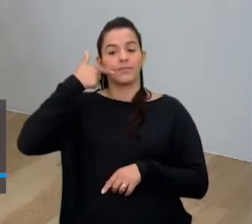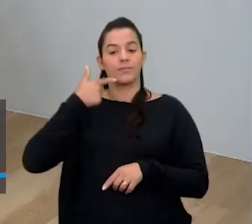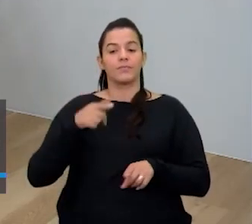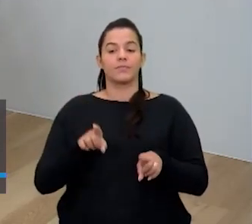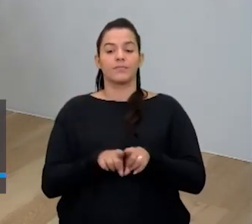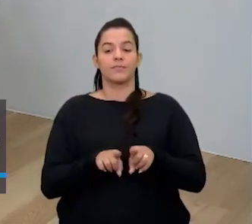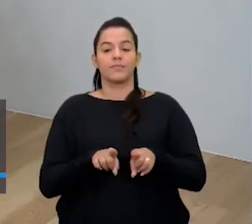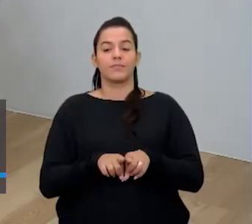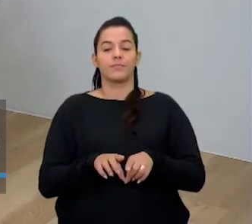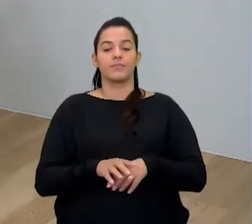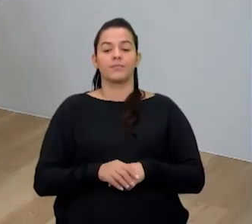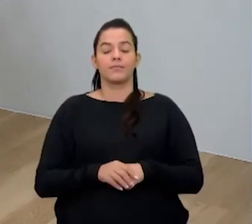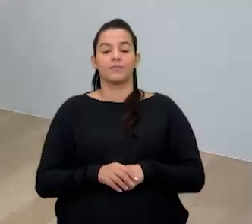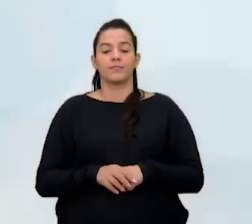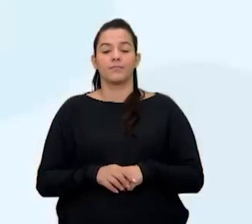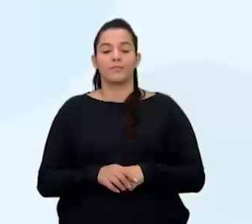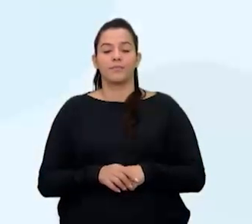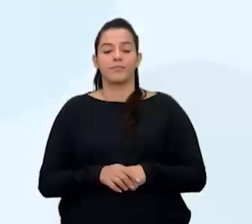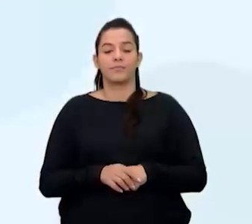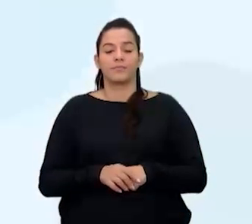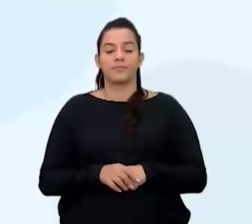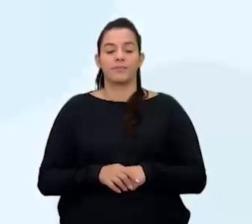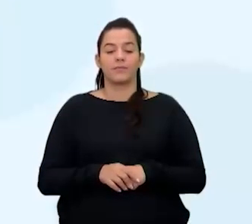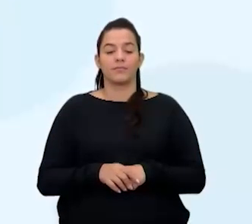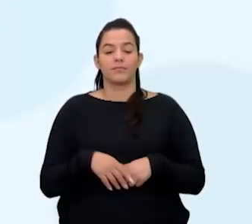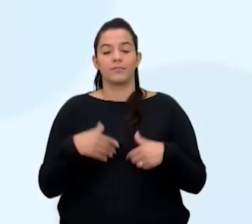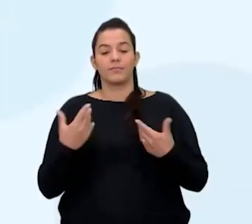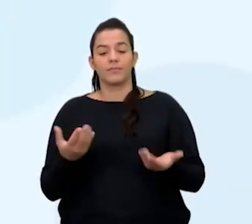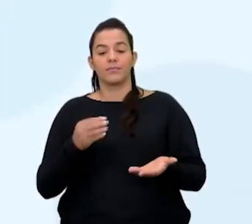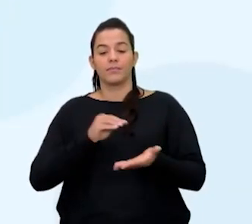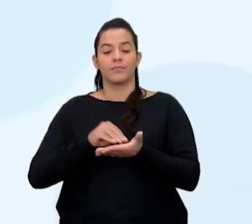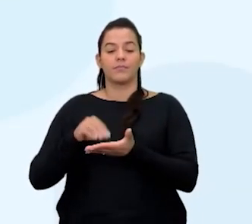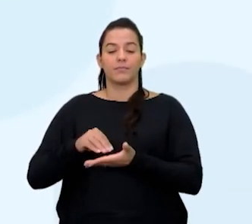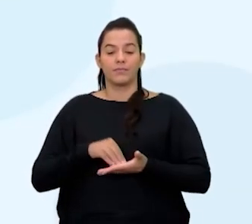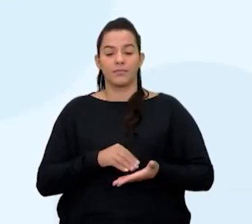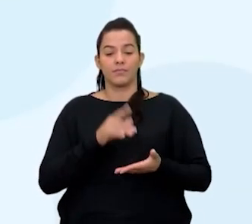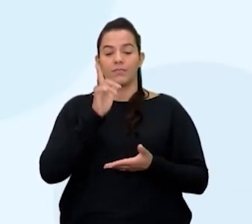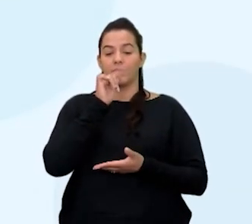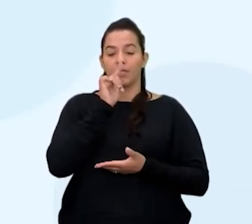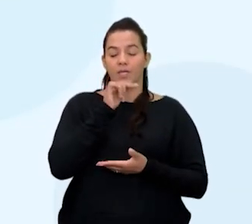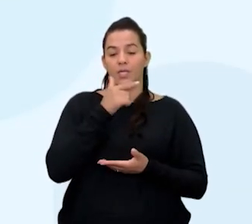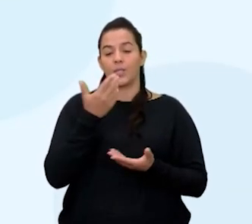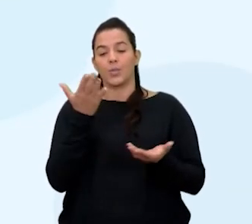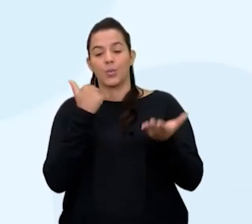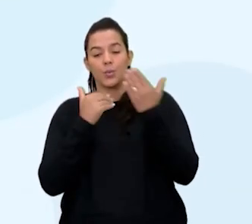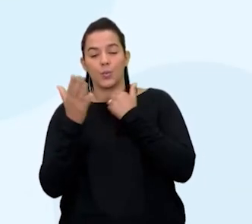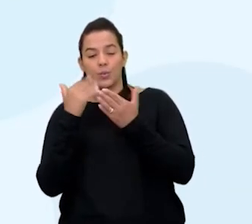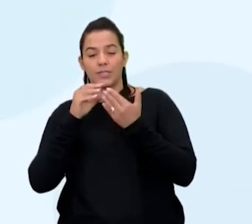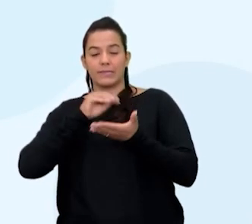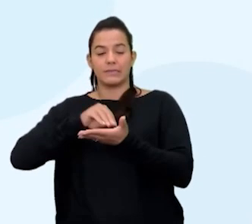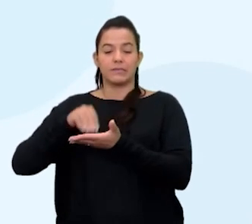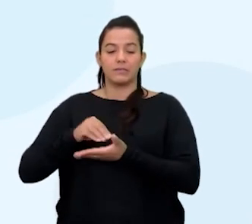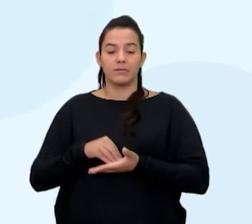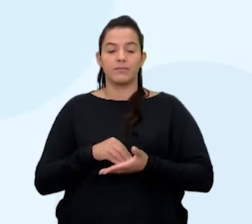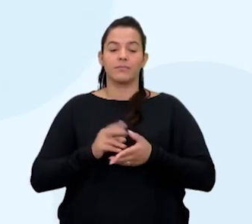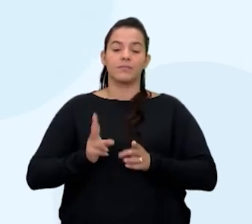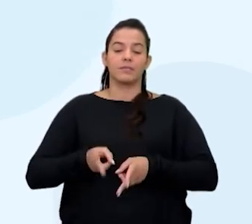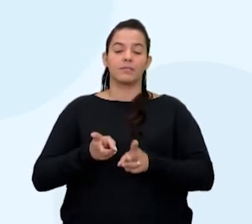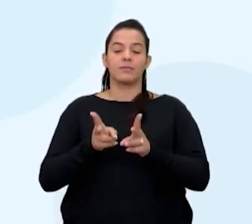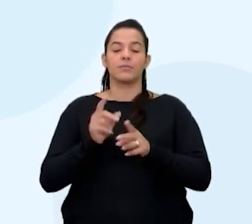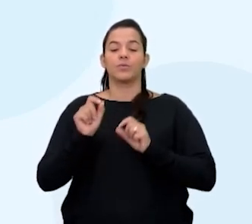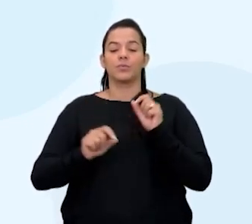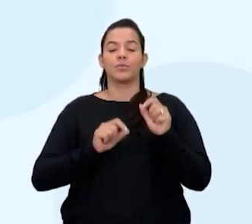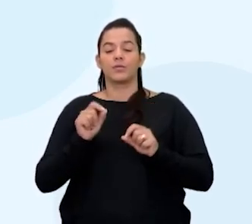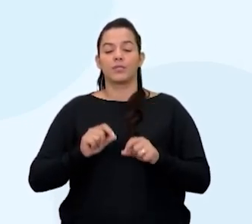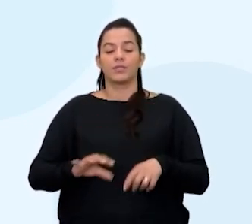simpático. Continuando aqui, faltava comida, faltava água, mas sempre havia um jeito da